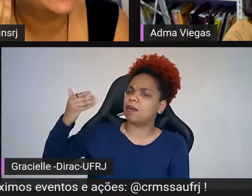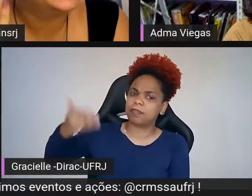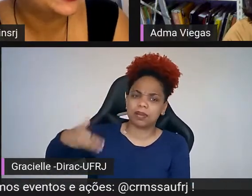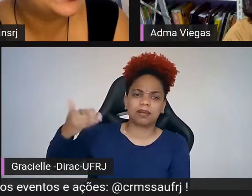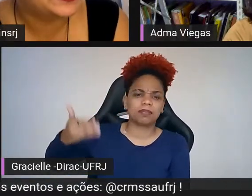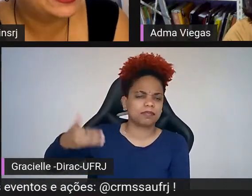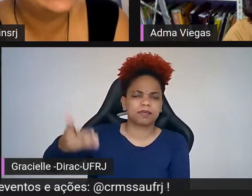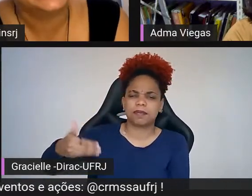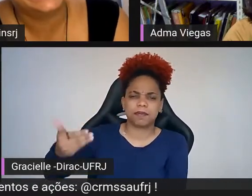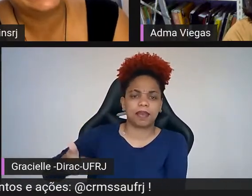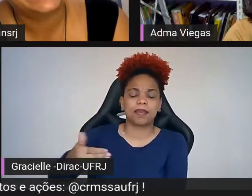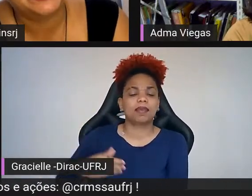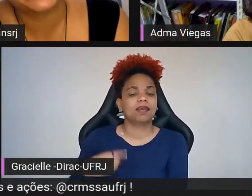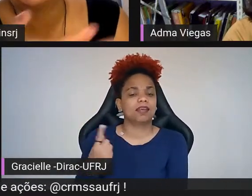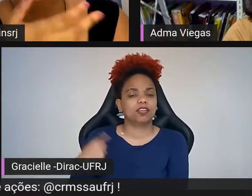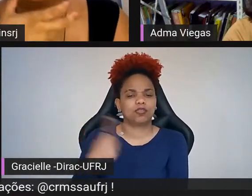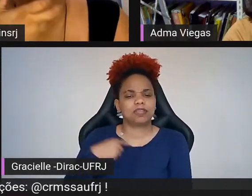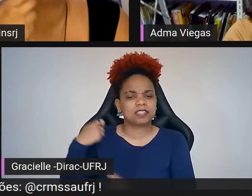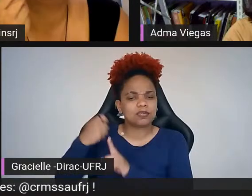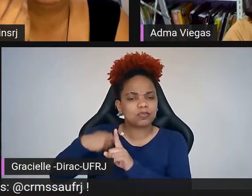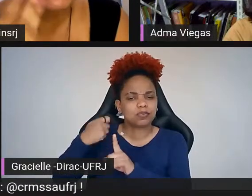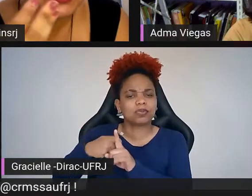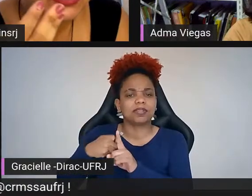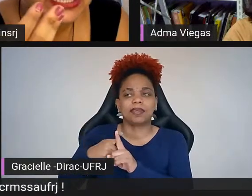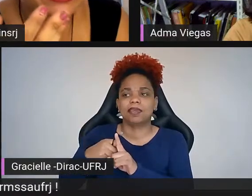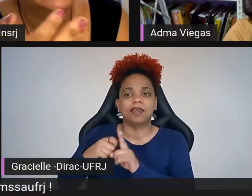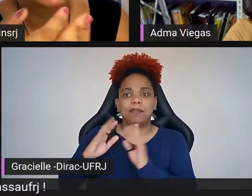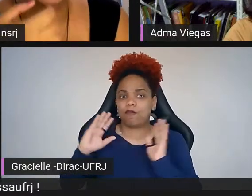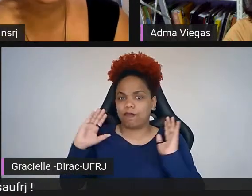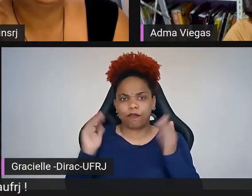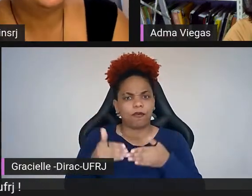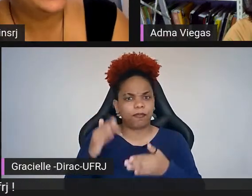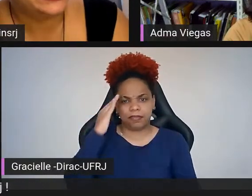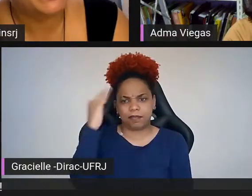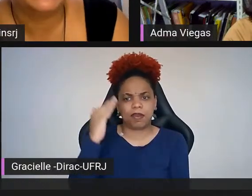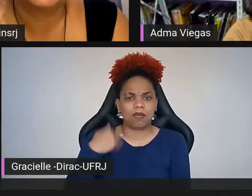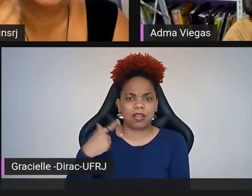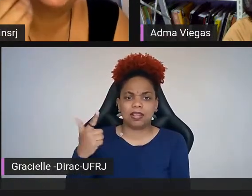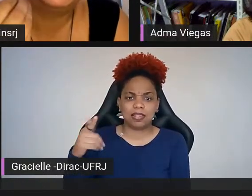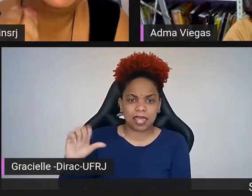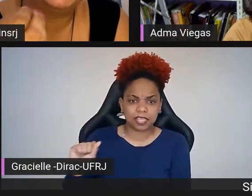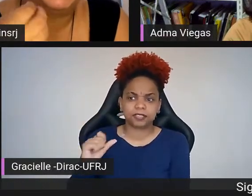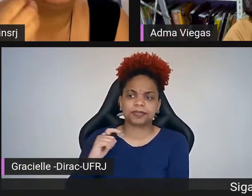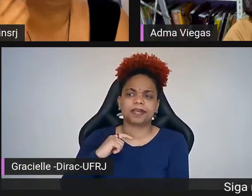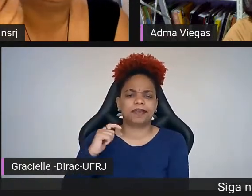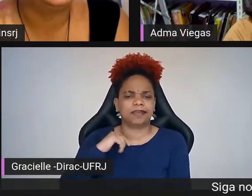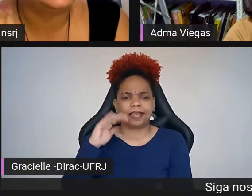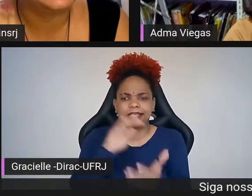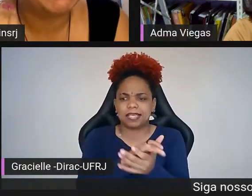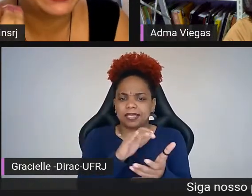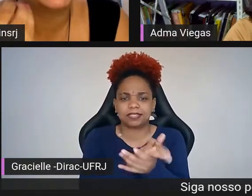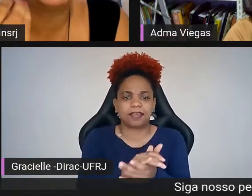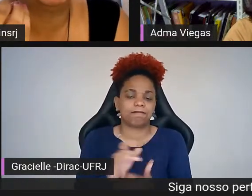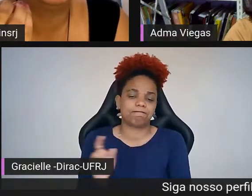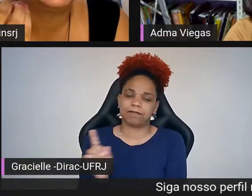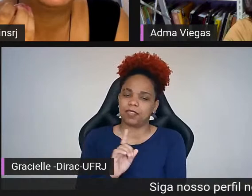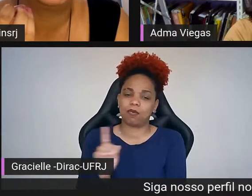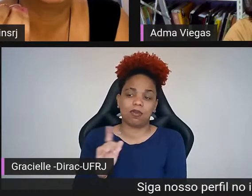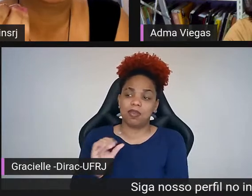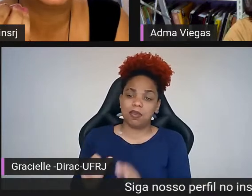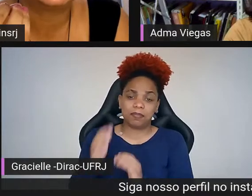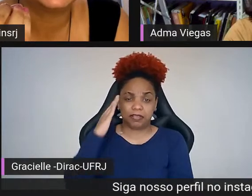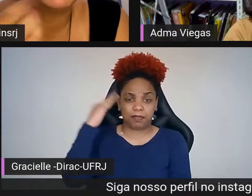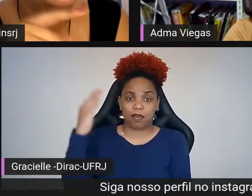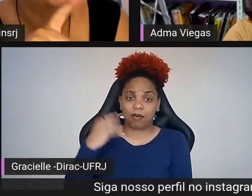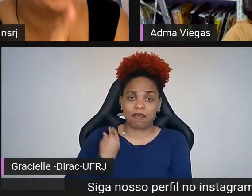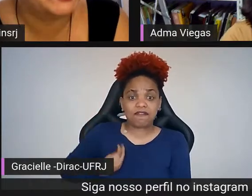aí das nossas lutas, né? De que o casamento é a principal luta, quando não é, quando estamos lutando pela vida, para sobreviver, ainda